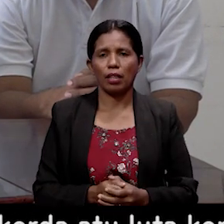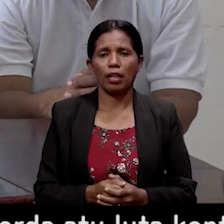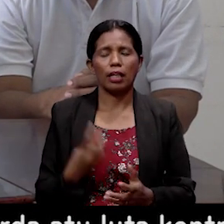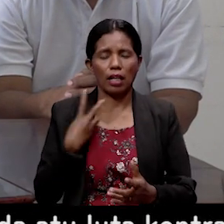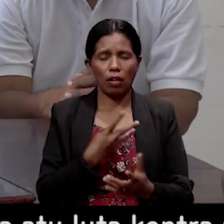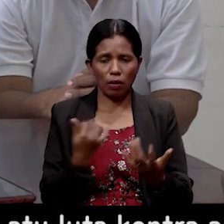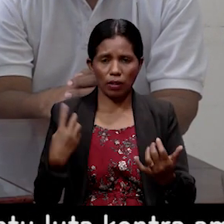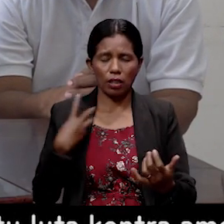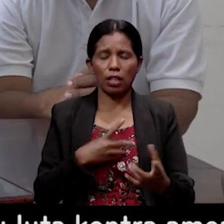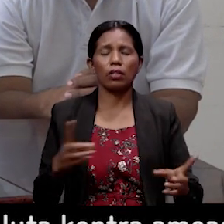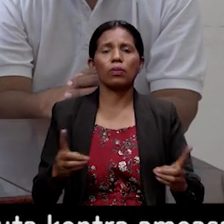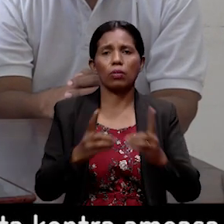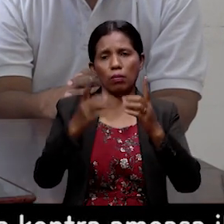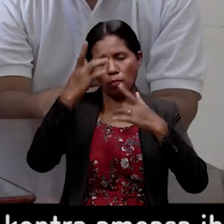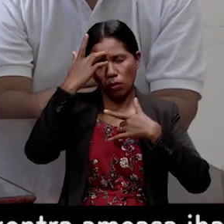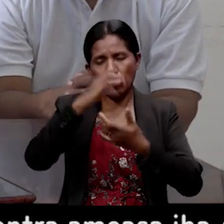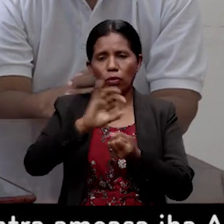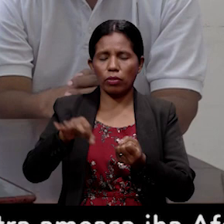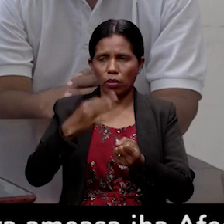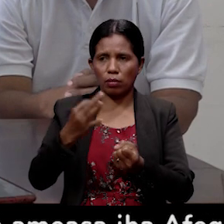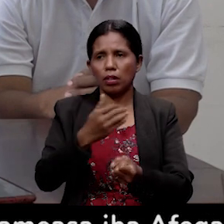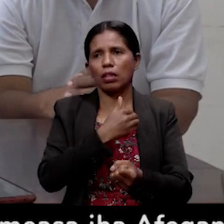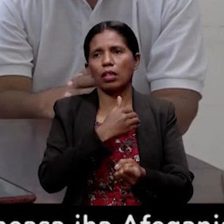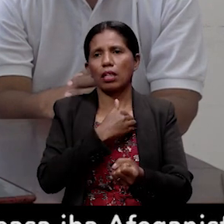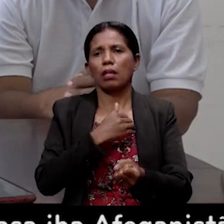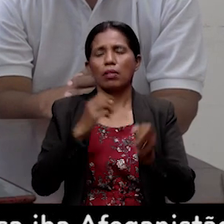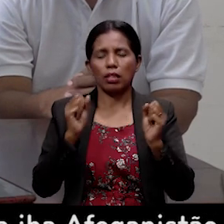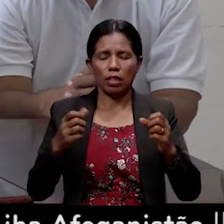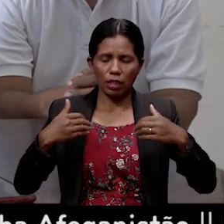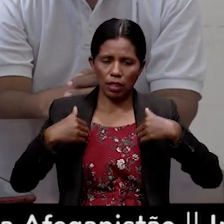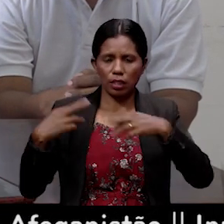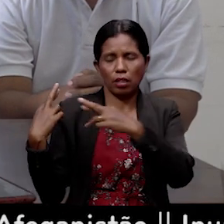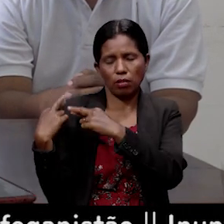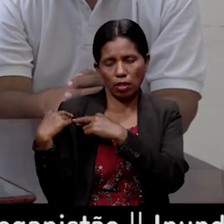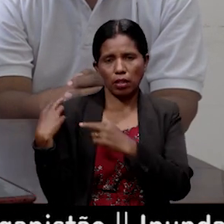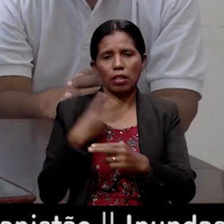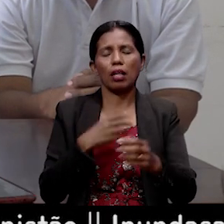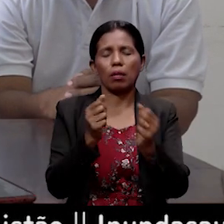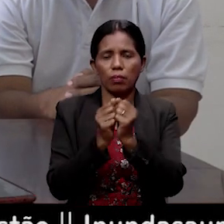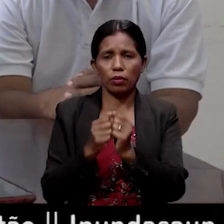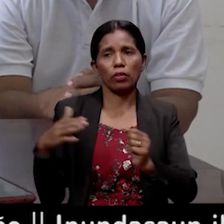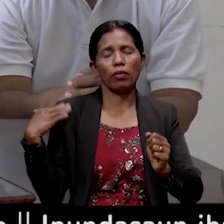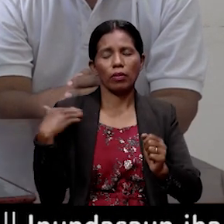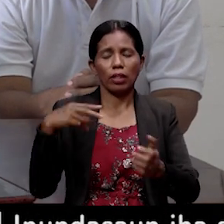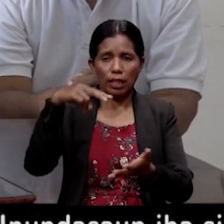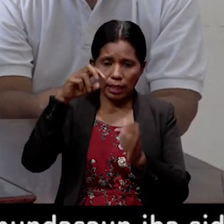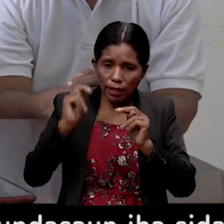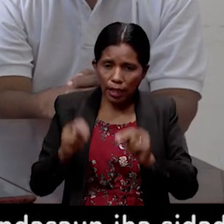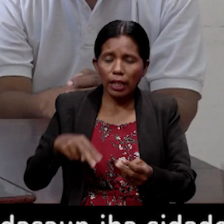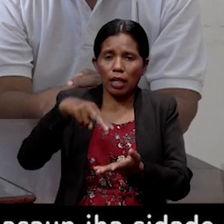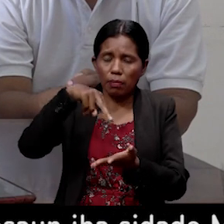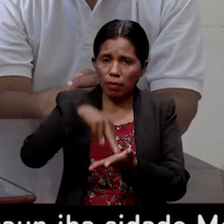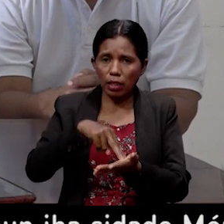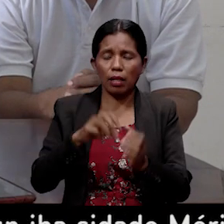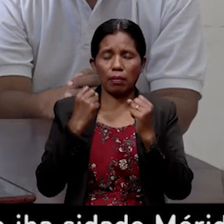ne beke ataka ita nerai ne mus ida ke ita ne responsabilidade para ita mutu tamane juventude tenga hamri para halo